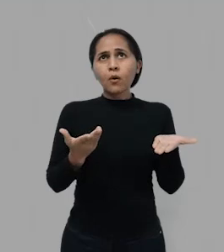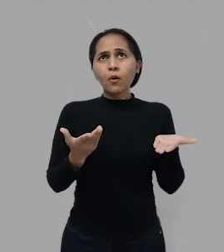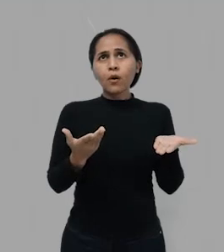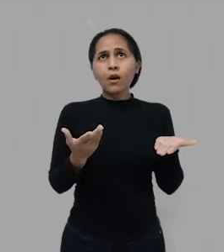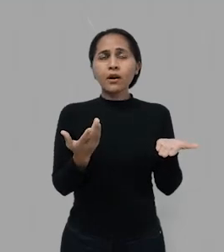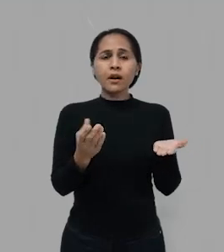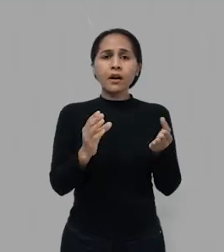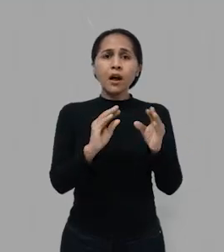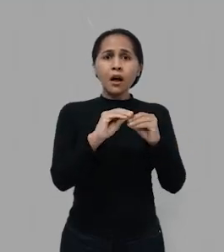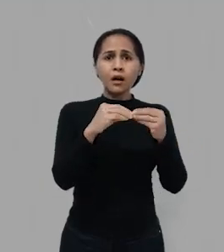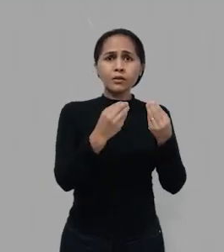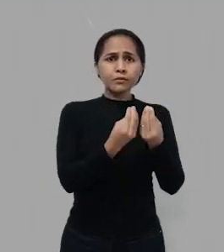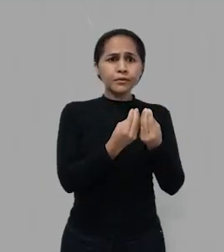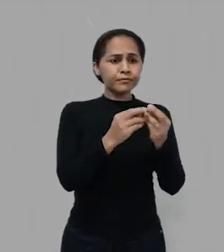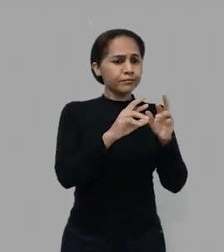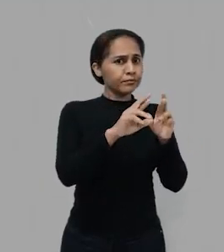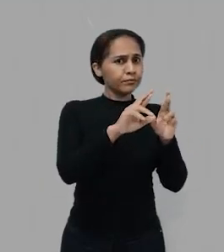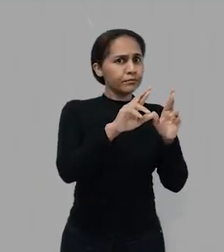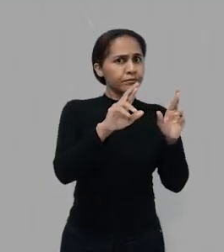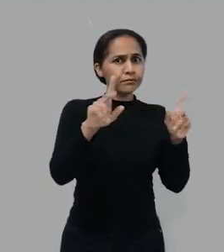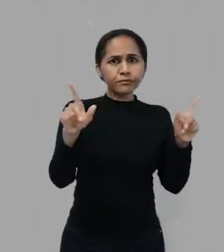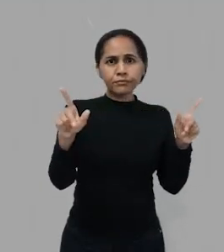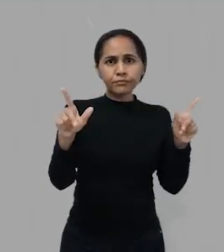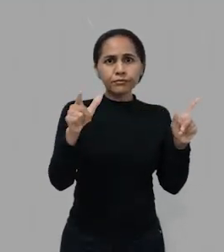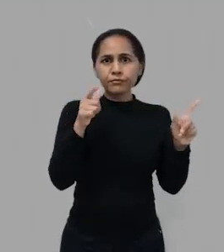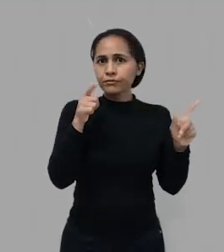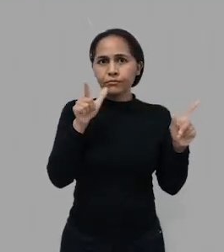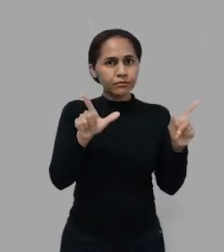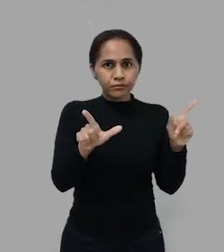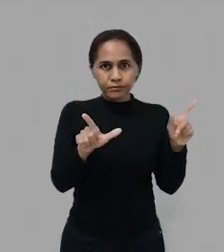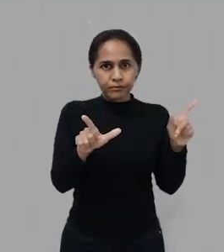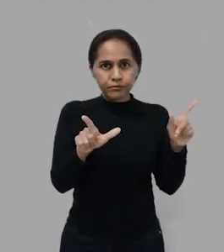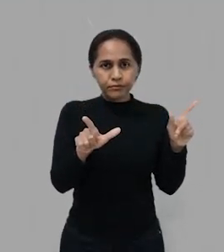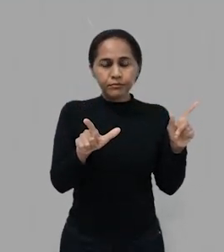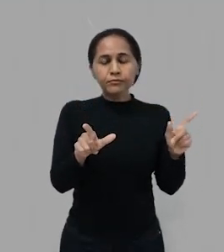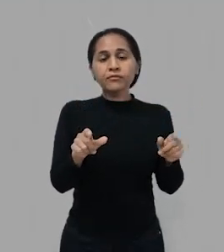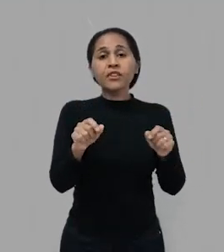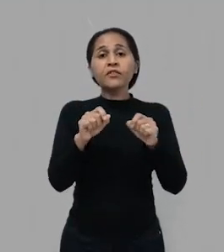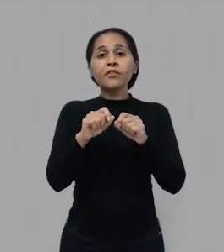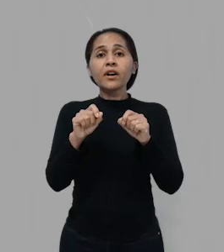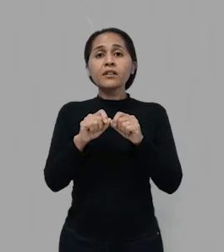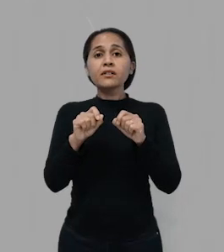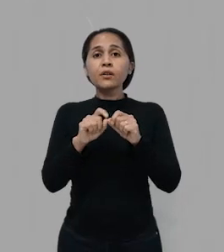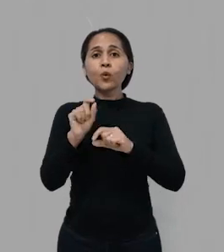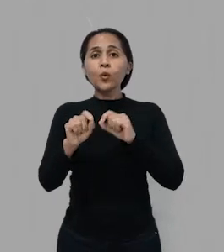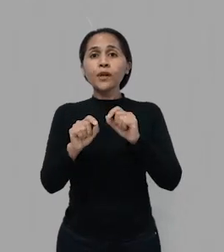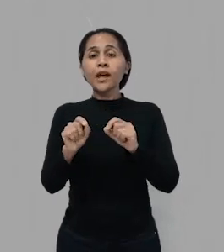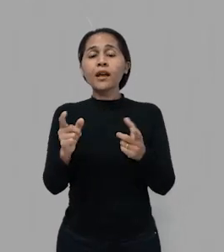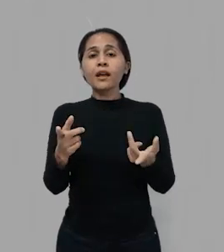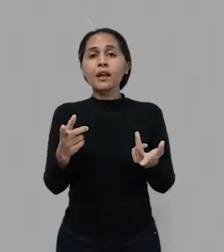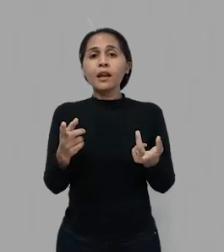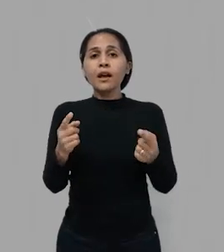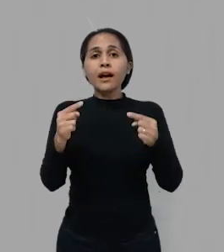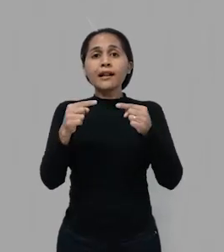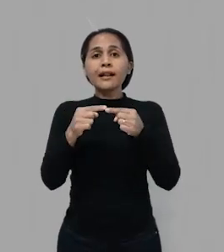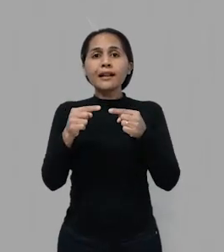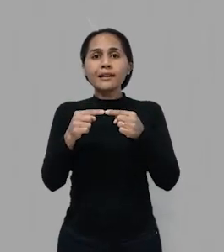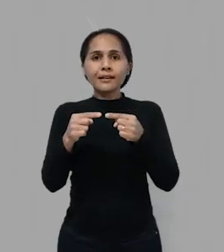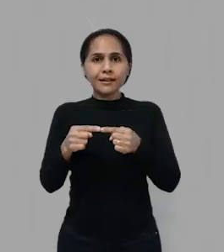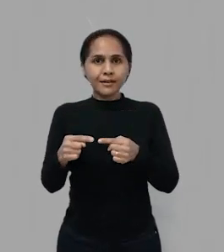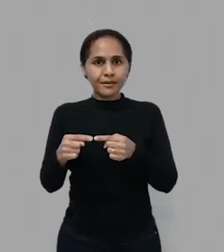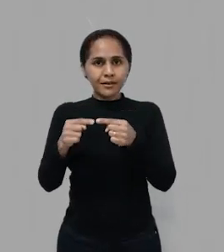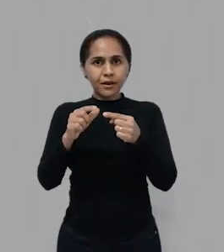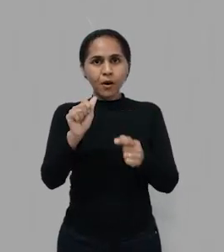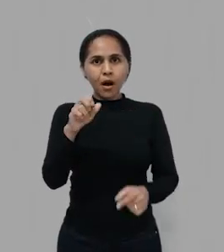outra. Então, nós vamos ter que recorrer, por exemplo, aos ângulos de ligações. Por exemplo, se o carbono for